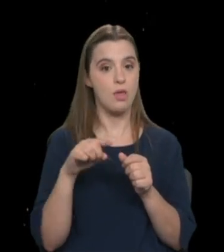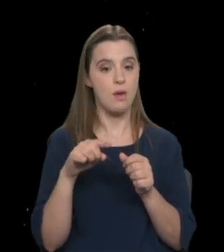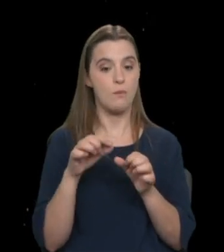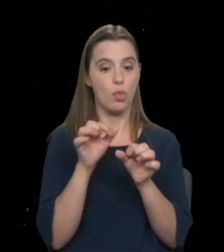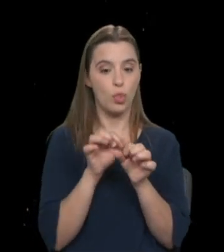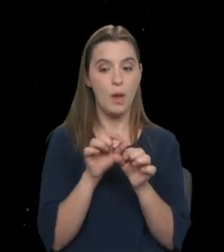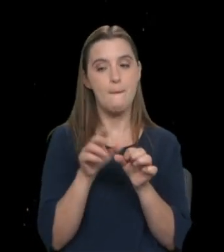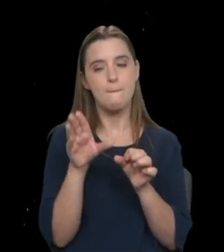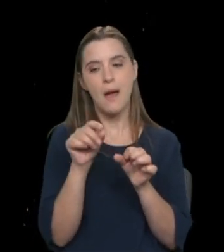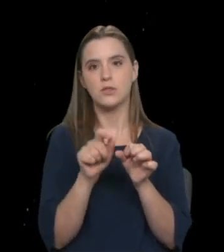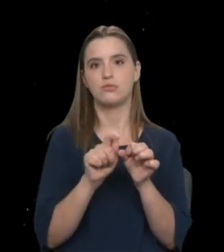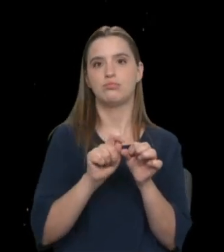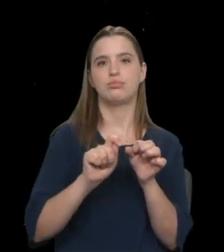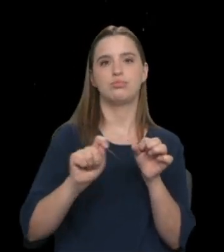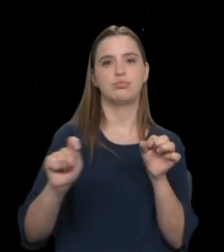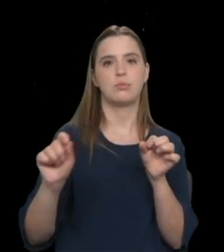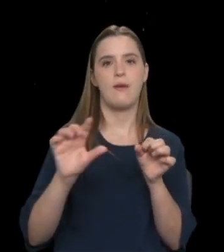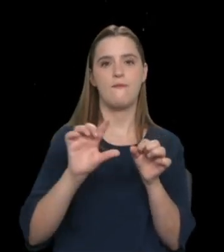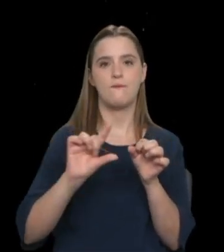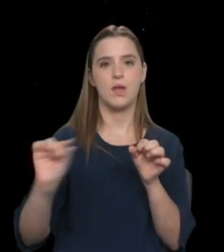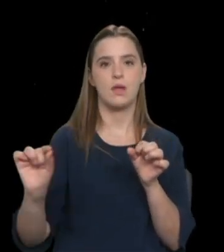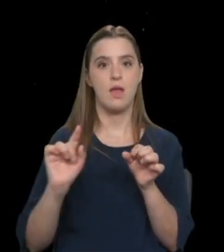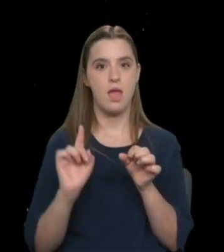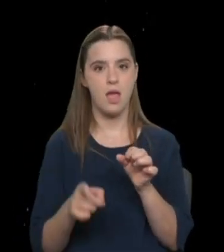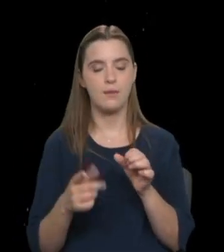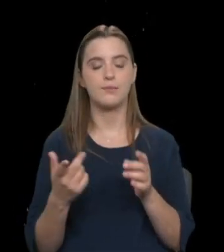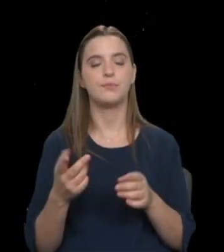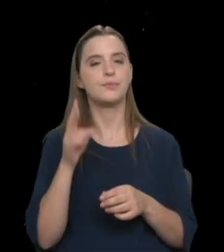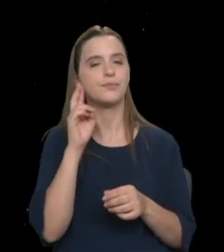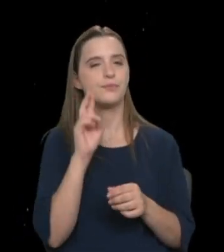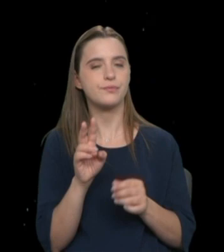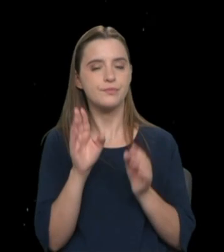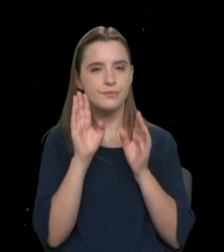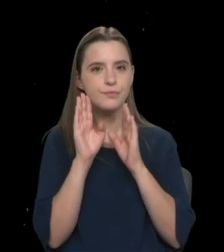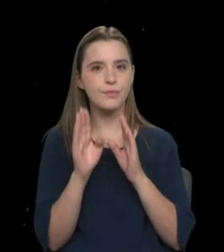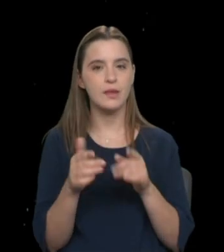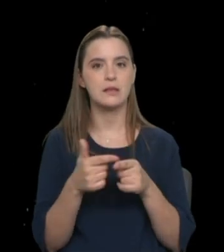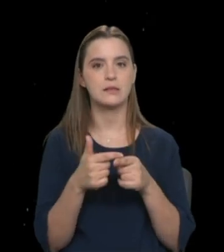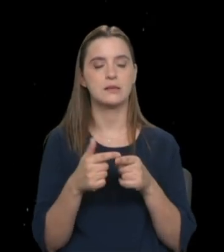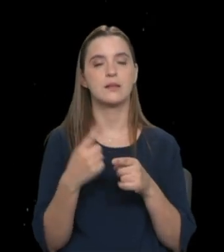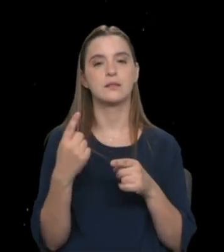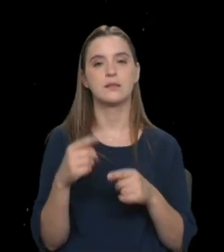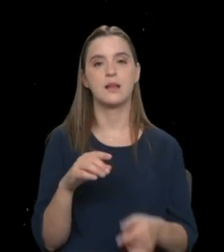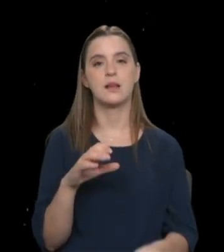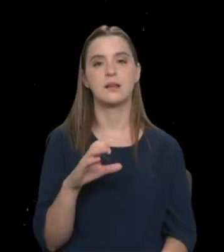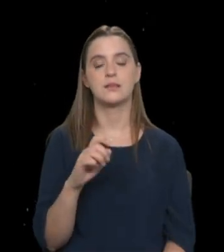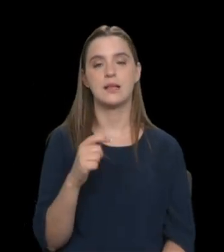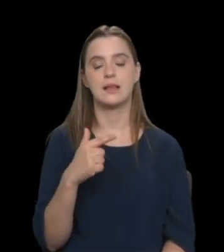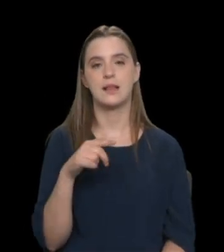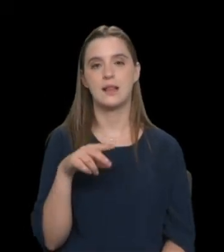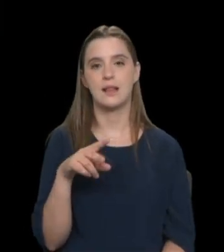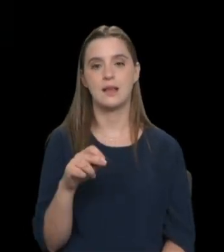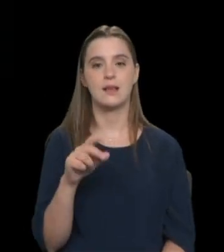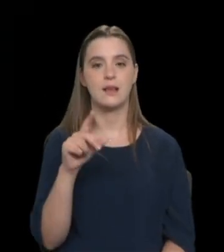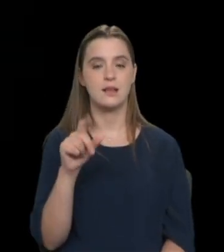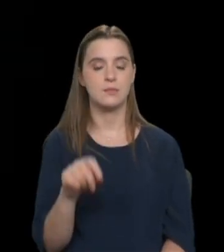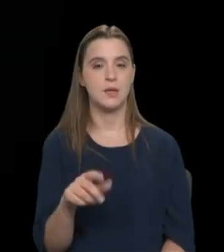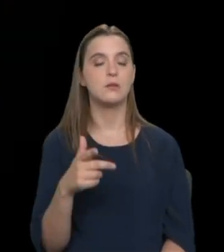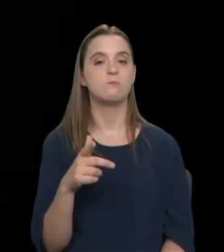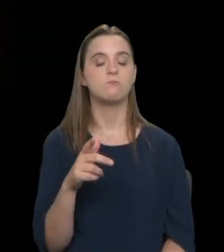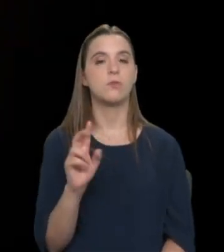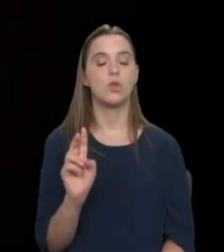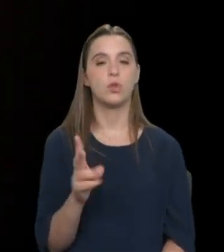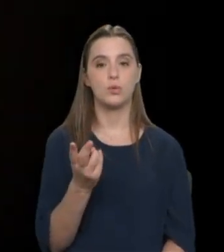os mais distantes que nós conhecemos. E olharam com particular interessante a órbita de Sedna e também para a órbita de mais outros 2